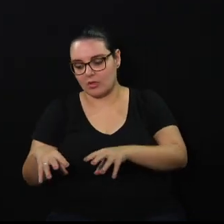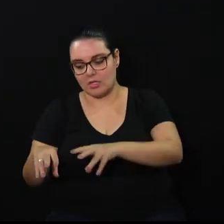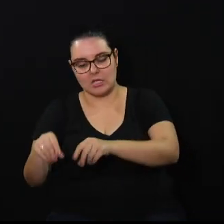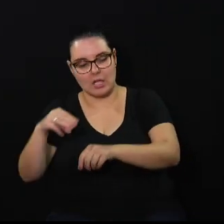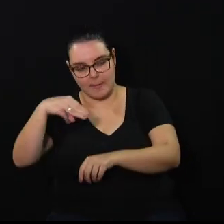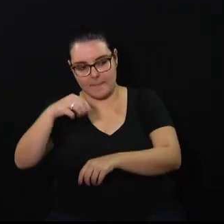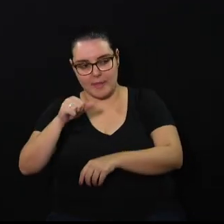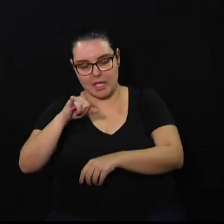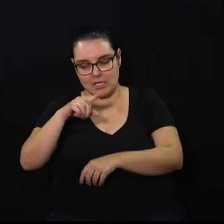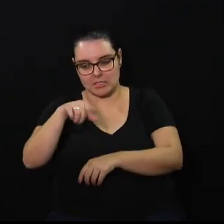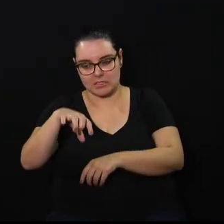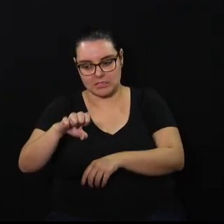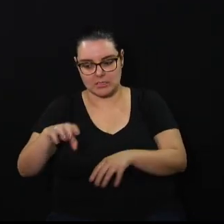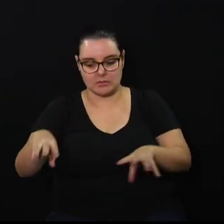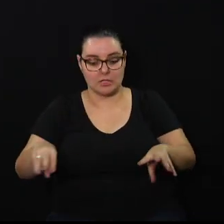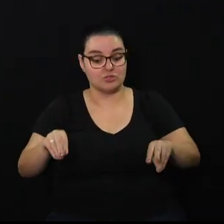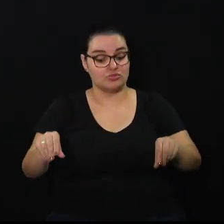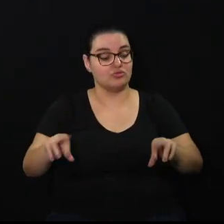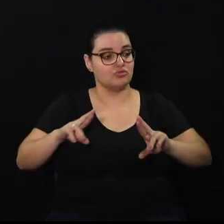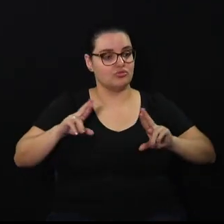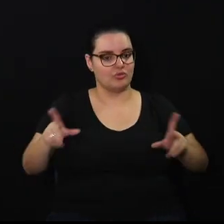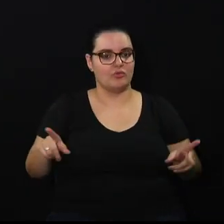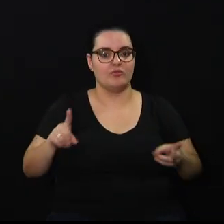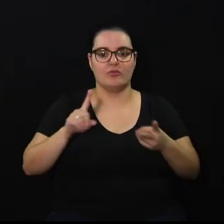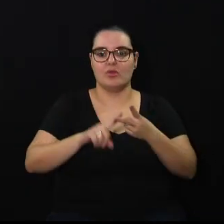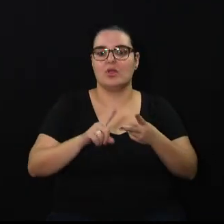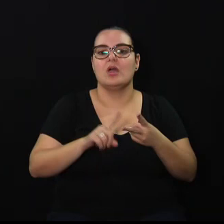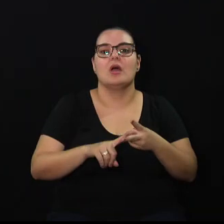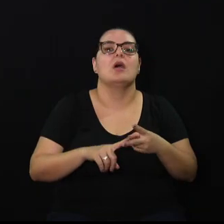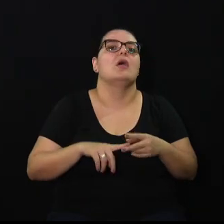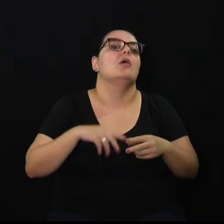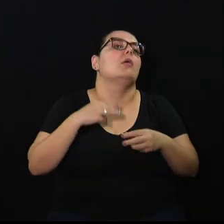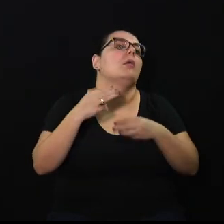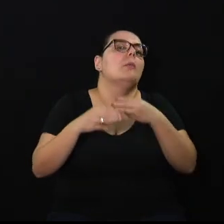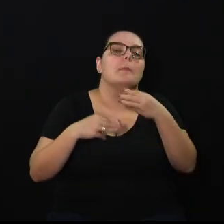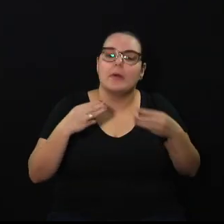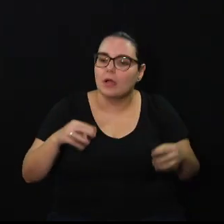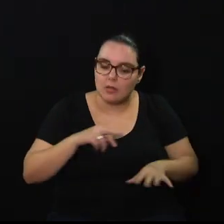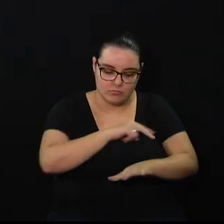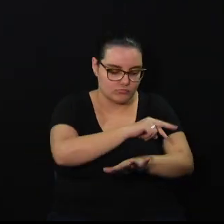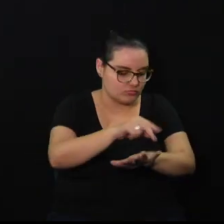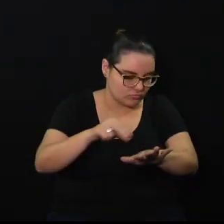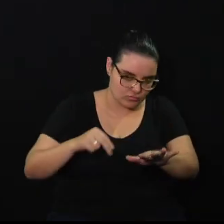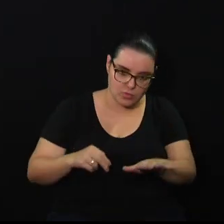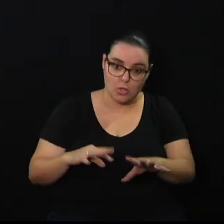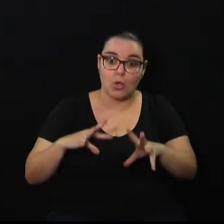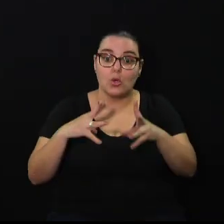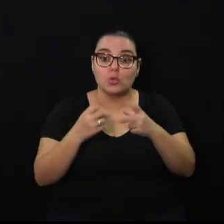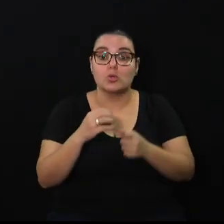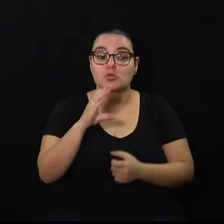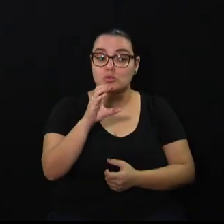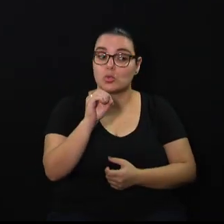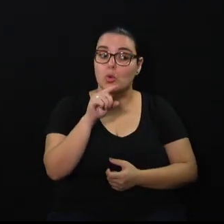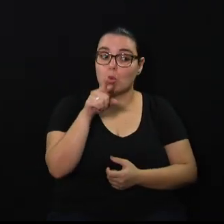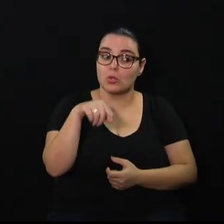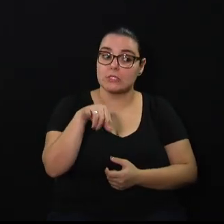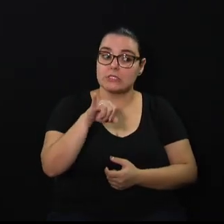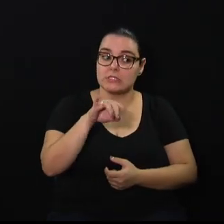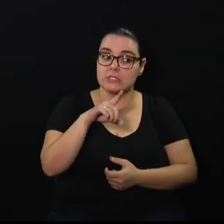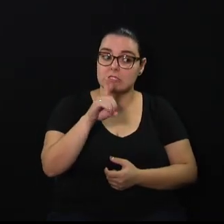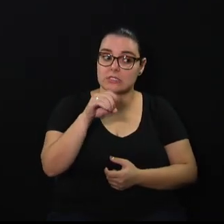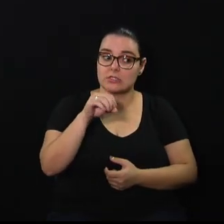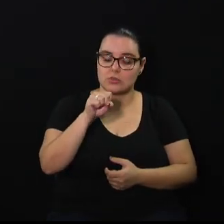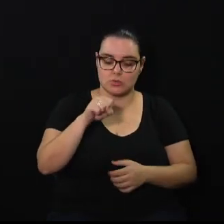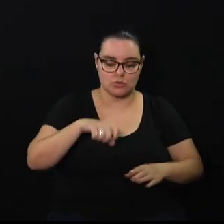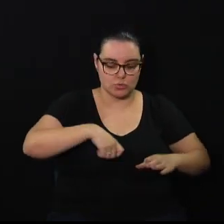cru o macarrão parafuso macarrão ave-maria macarrão espaguete tudo cozido também tac também é